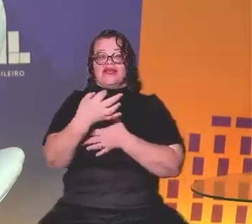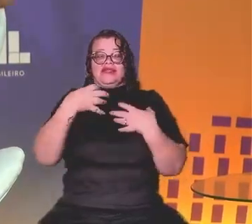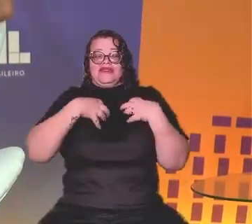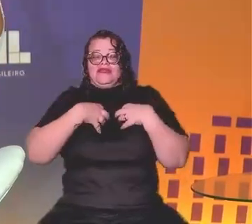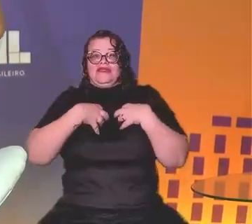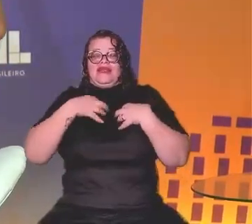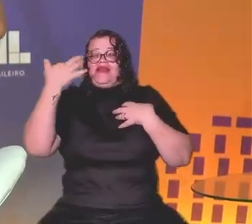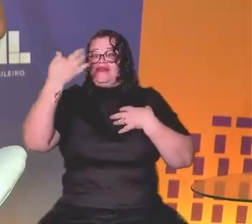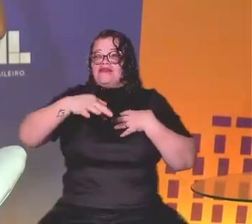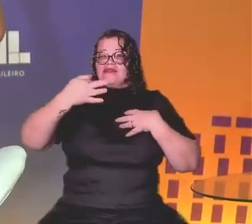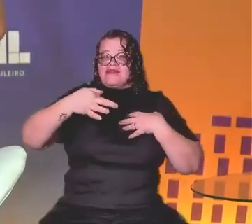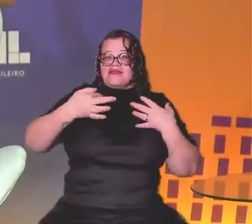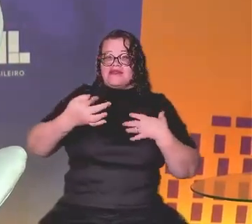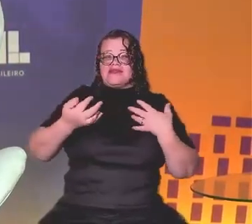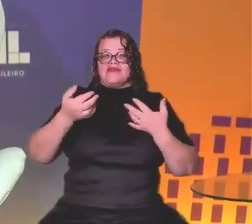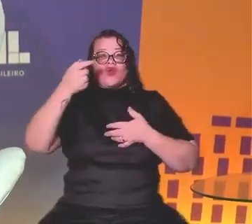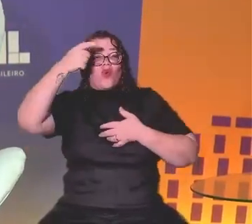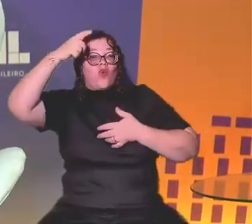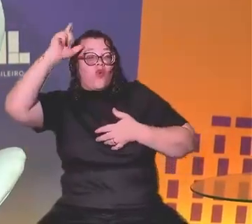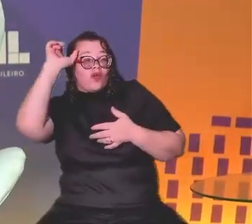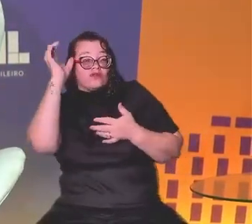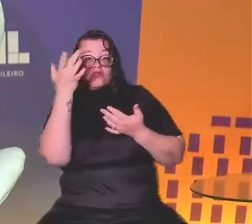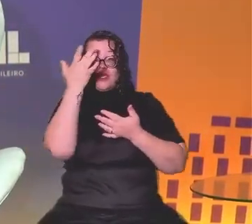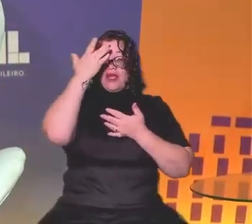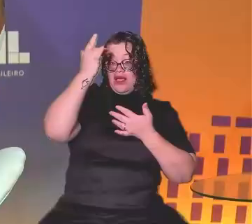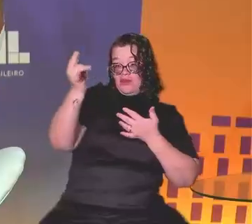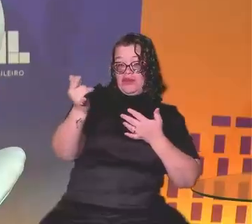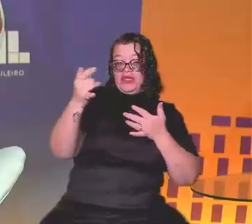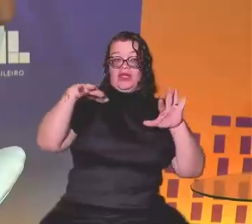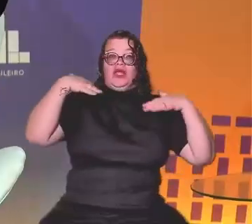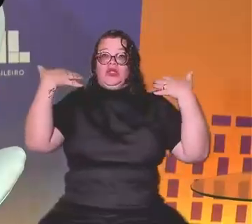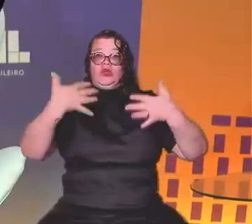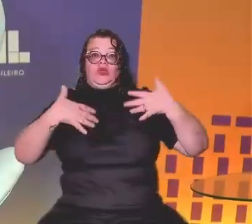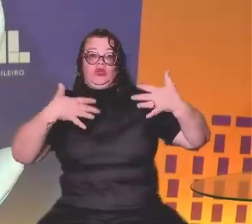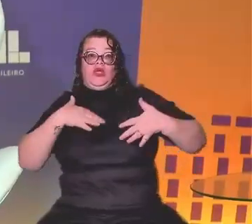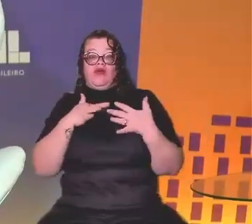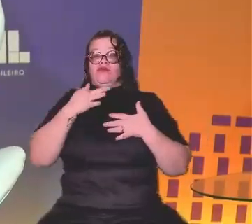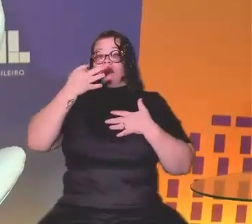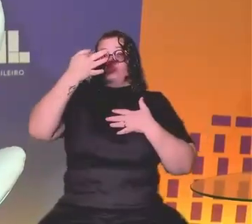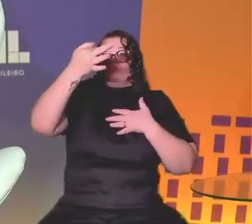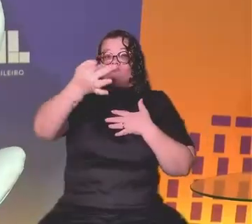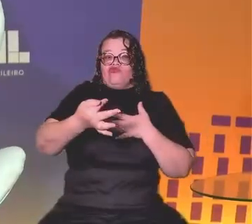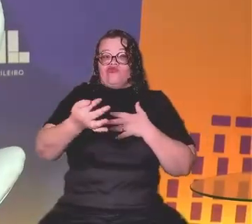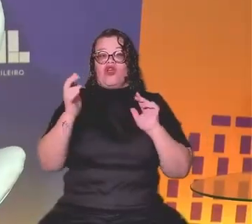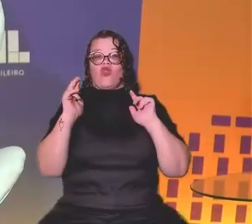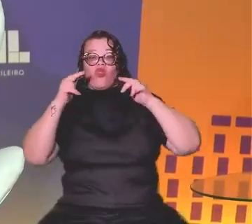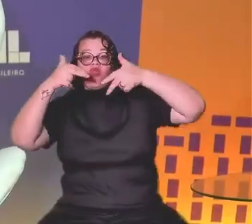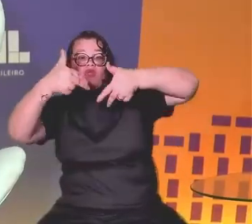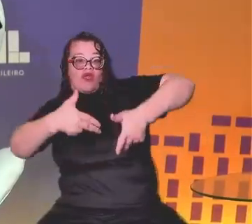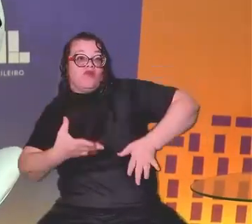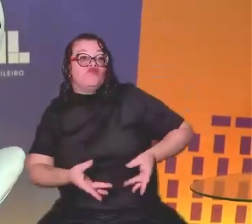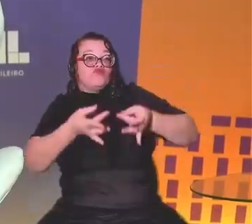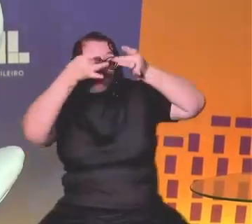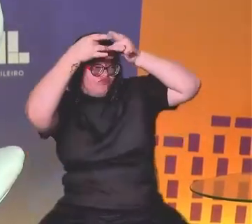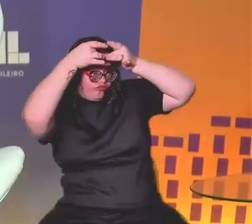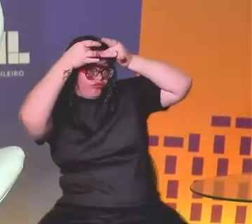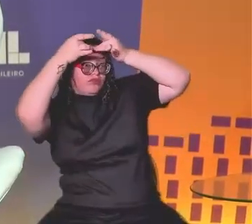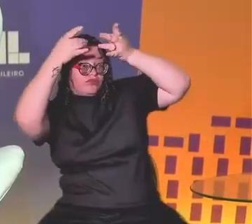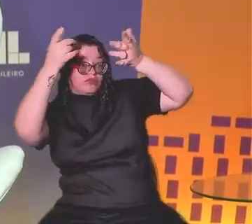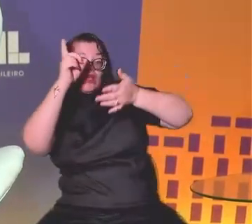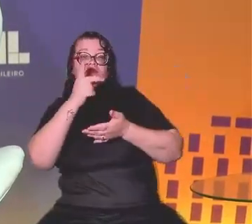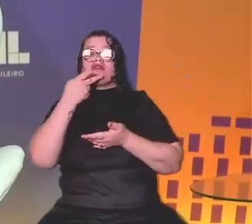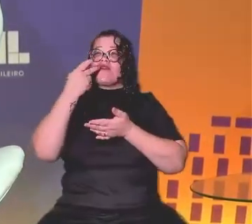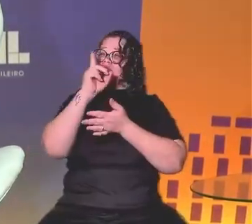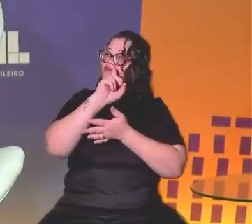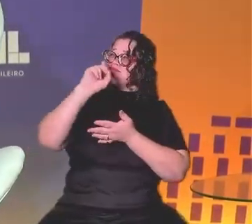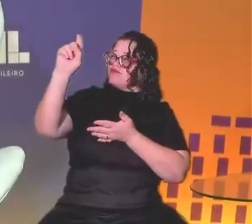sente. Rima ontem te dá dúvida, o amanhã sou afobado. Eles são previsíveis, igual freestyle decorado. Se eu falar de Deus, eu